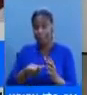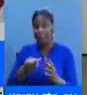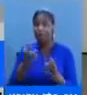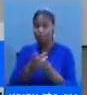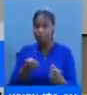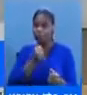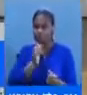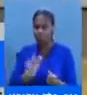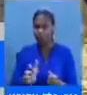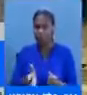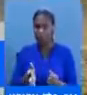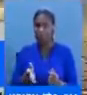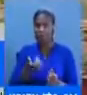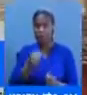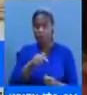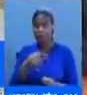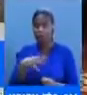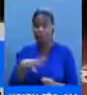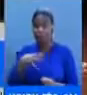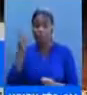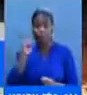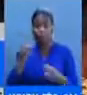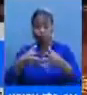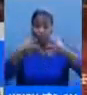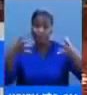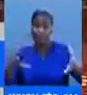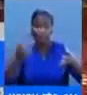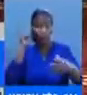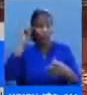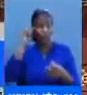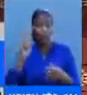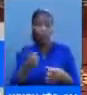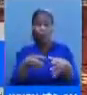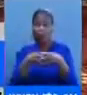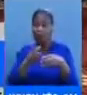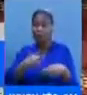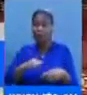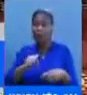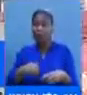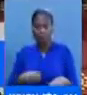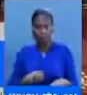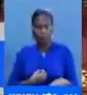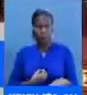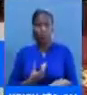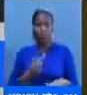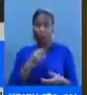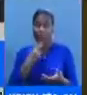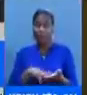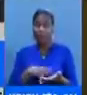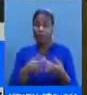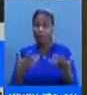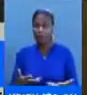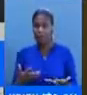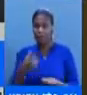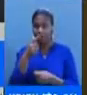resolvidas. Isto tem um significado muito grande para a nossa comunidade. Sentem-se, de facto, a partir de